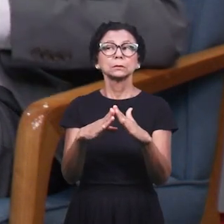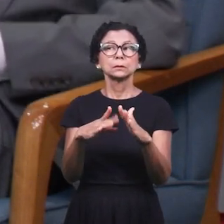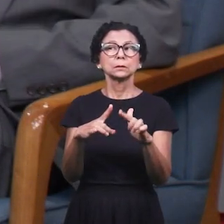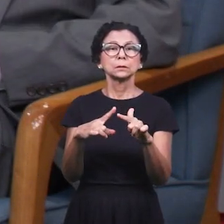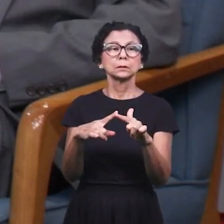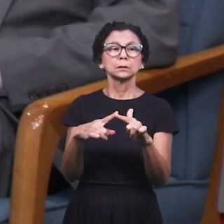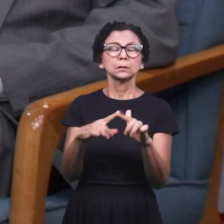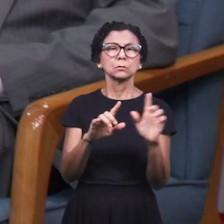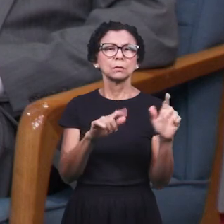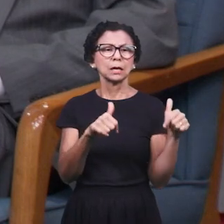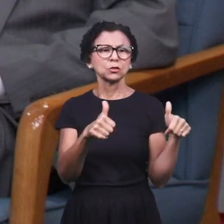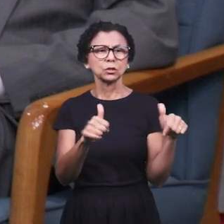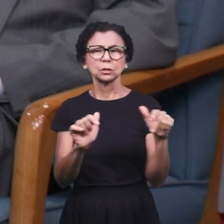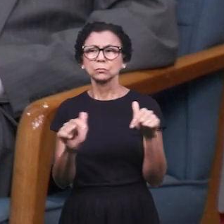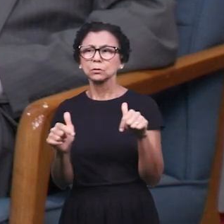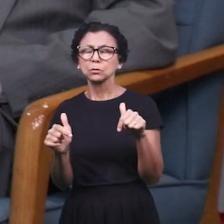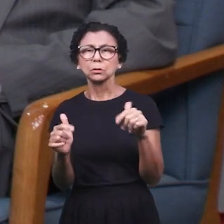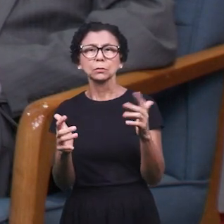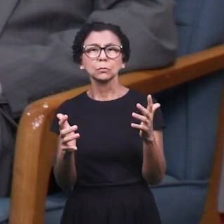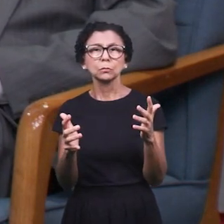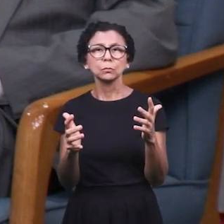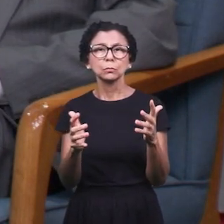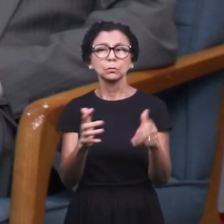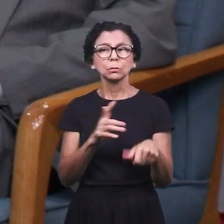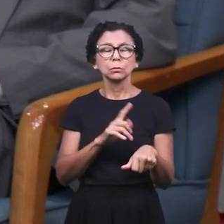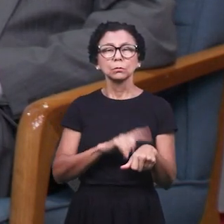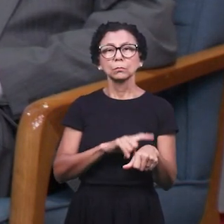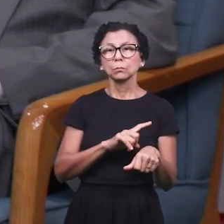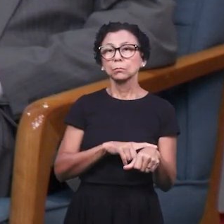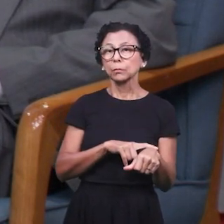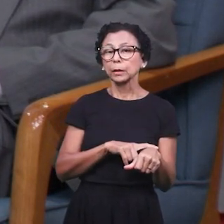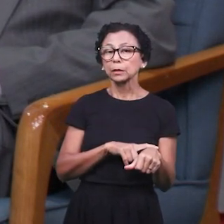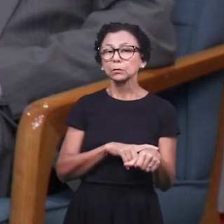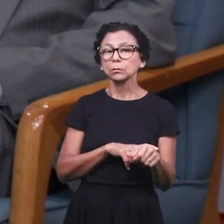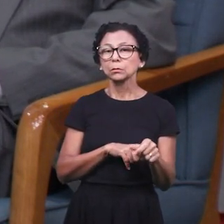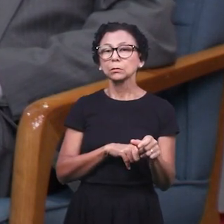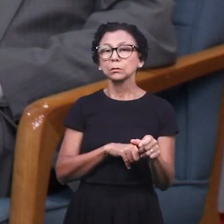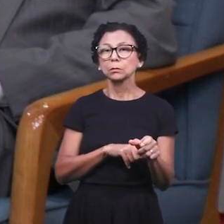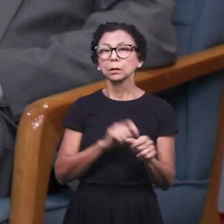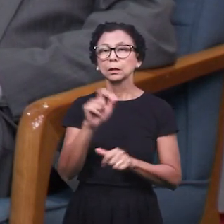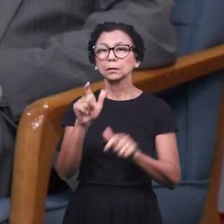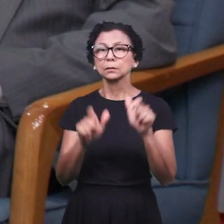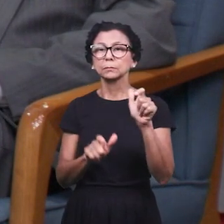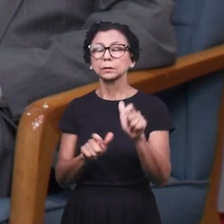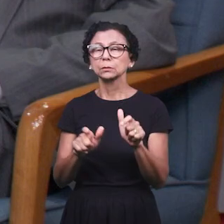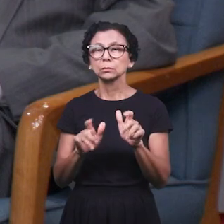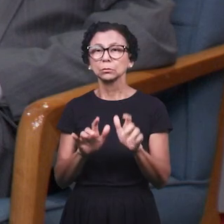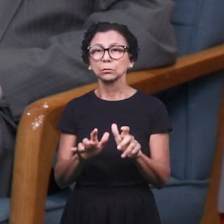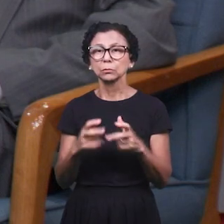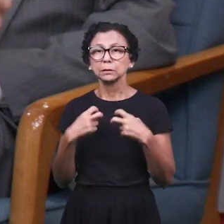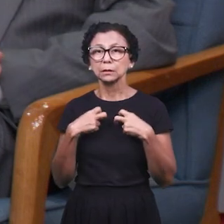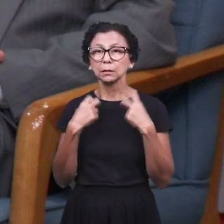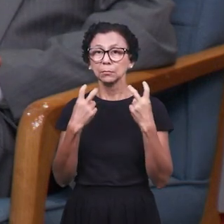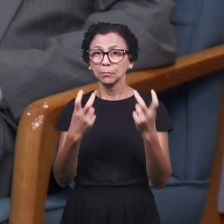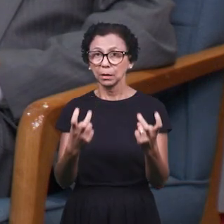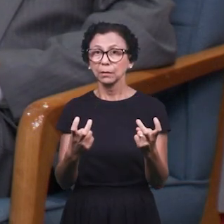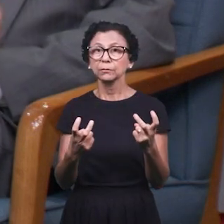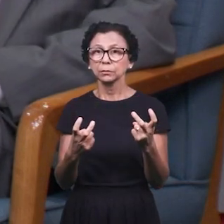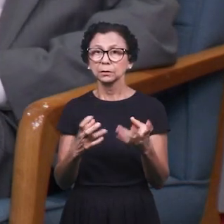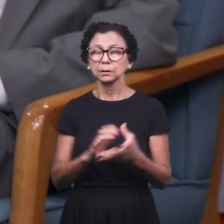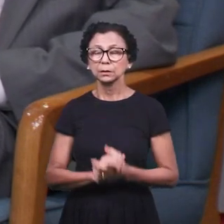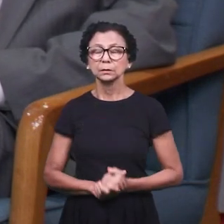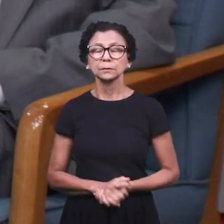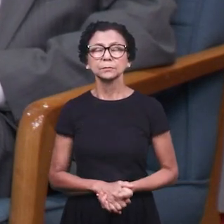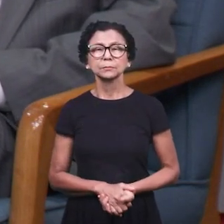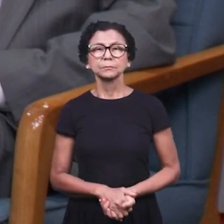observou que havia momentos onde as pessoas faziam clamor. E é interessante, e é